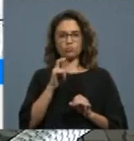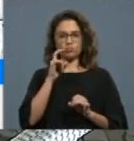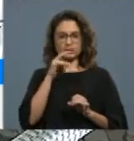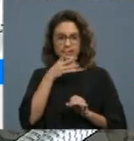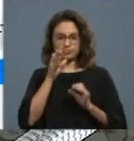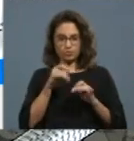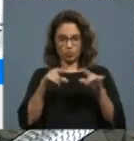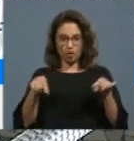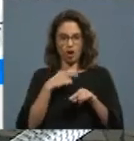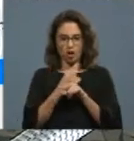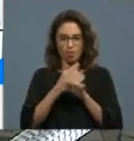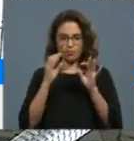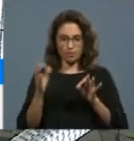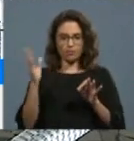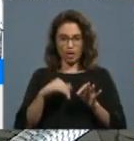este espaço?